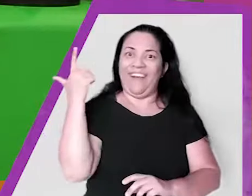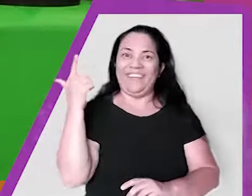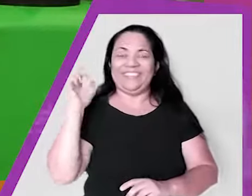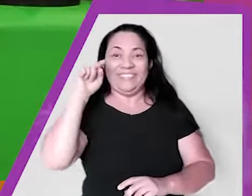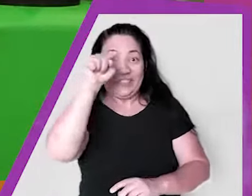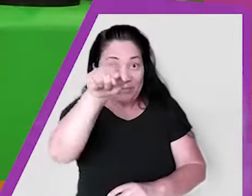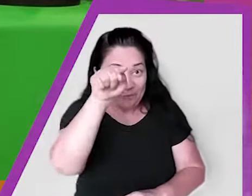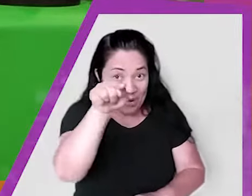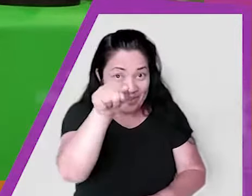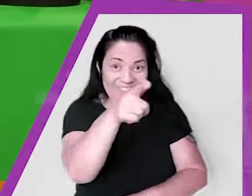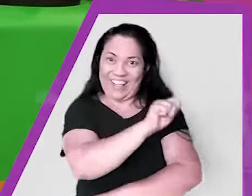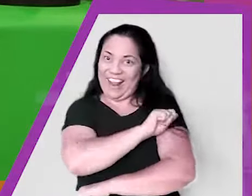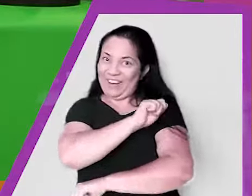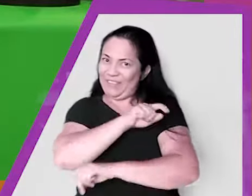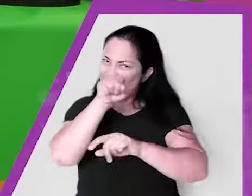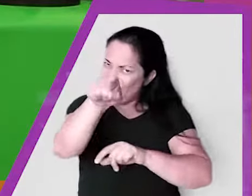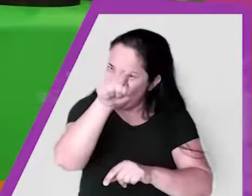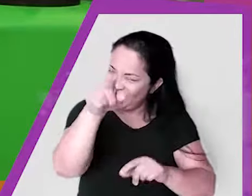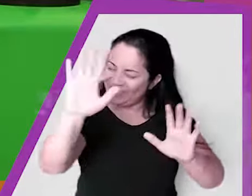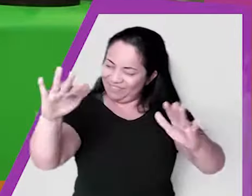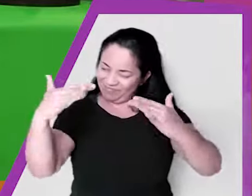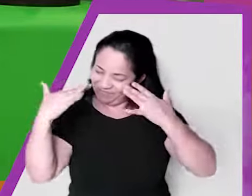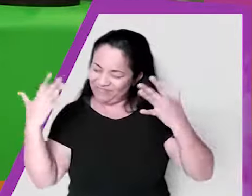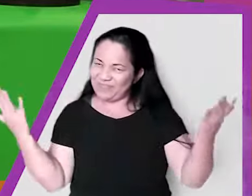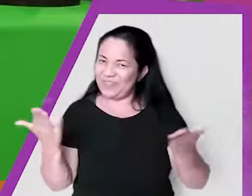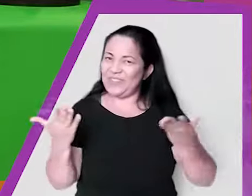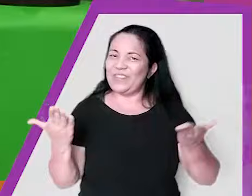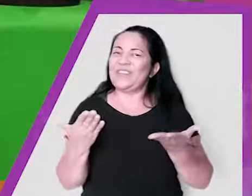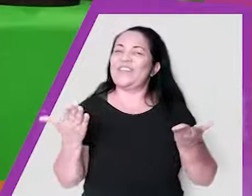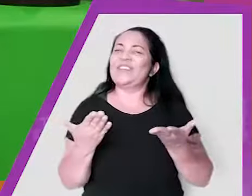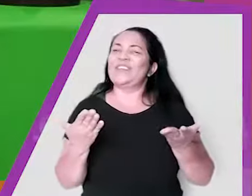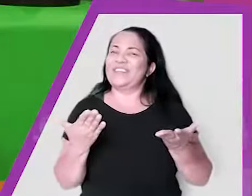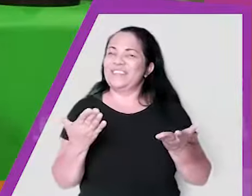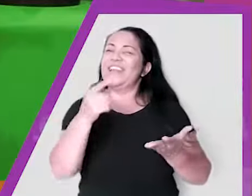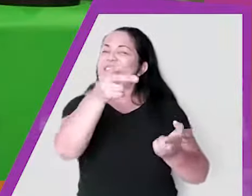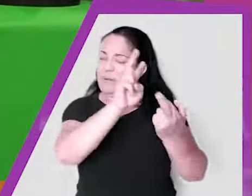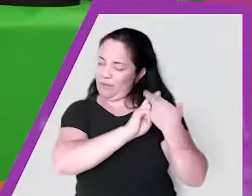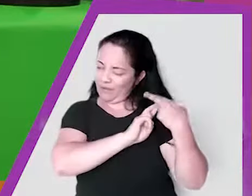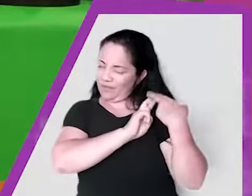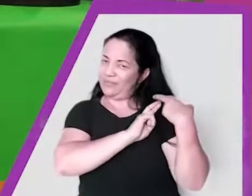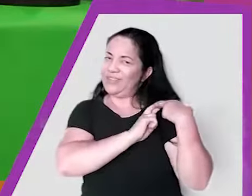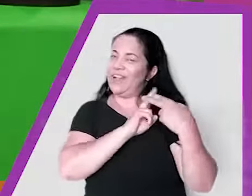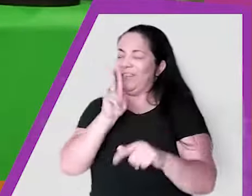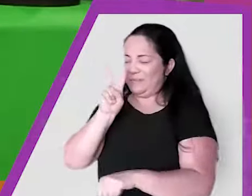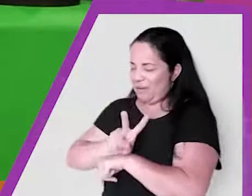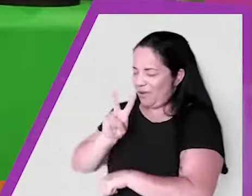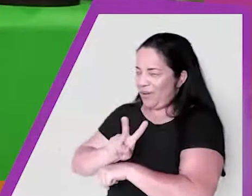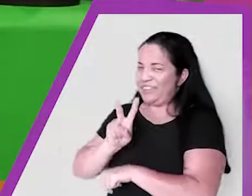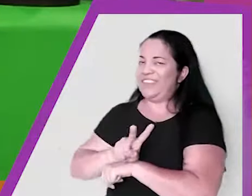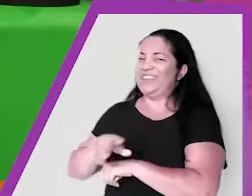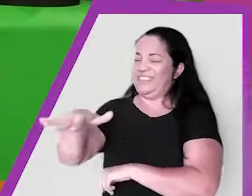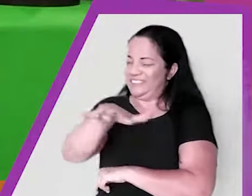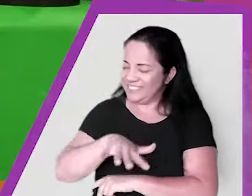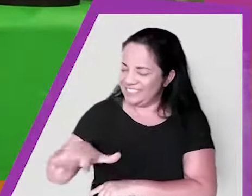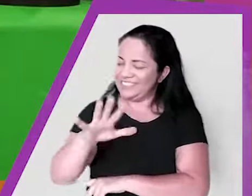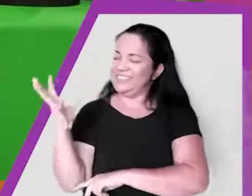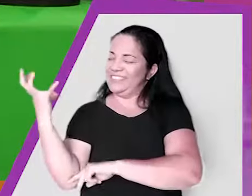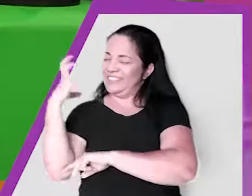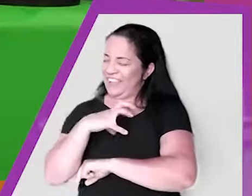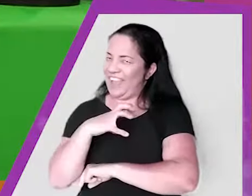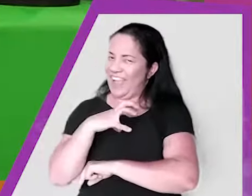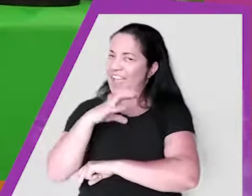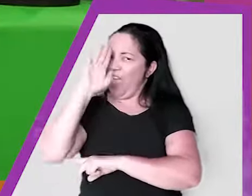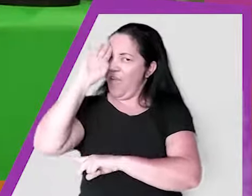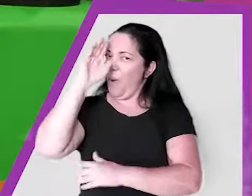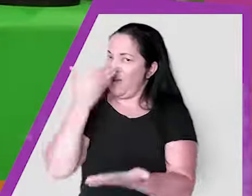urgentemente valorizar o cerrado. E é claro que vocês, sim, vocês que estão me ouvindo, certamente serão